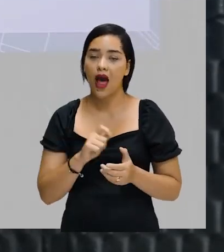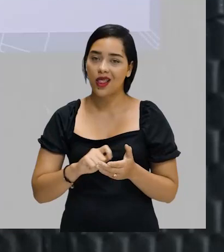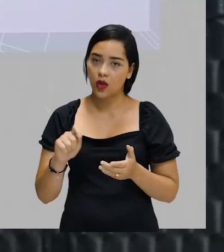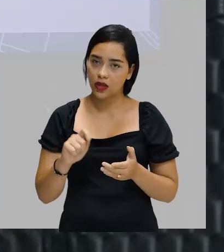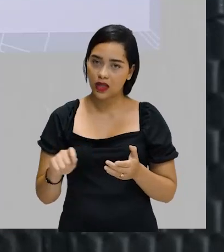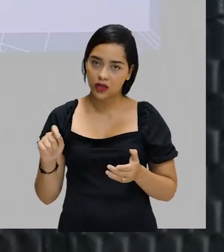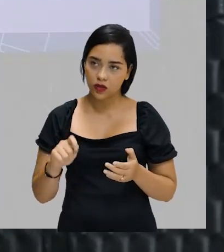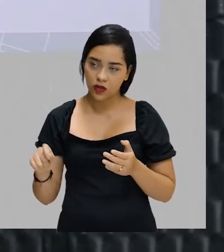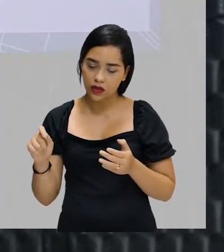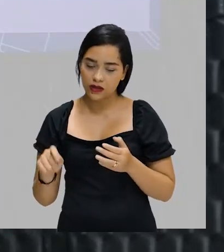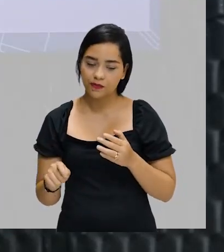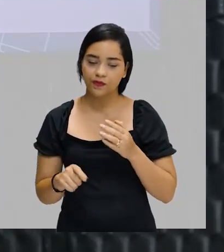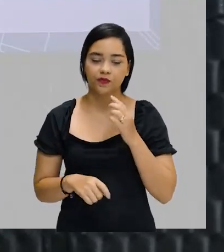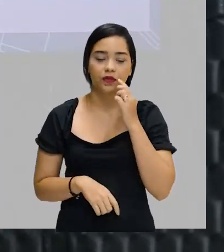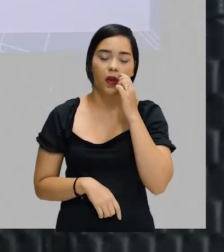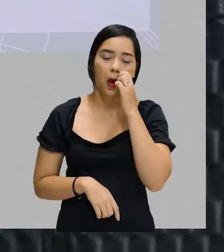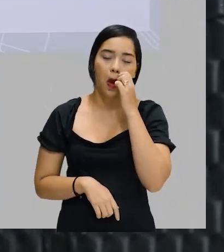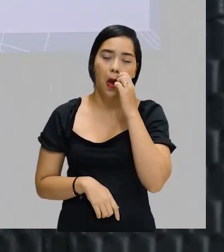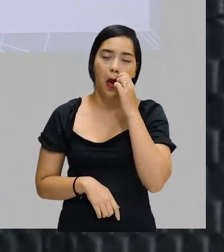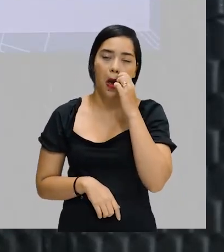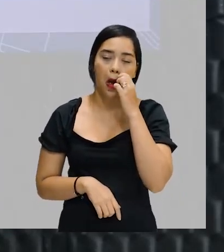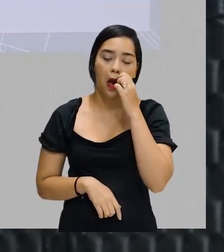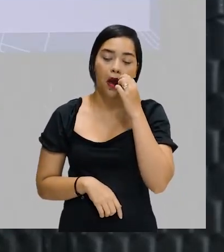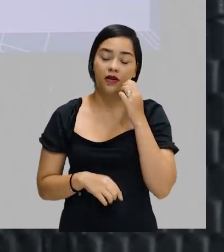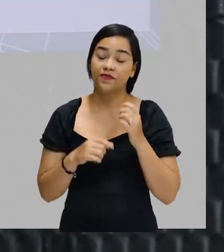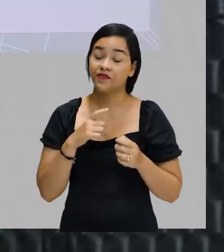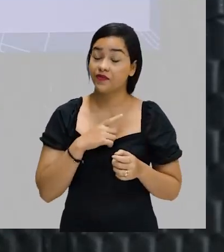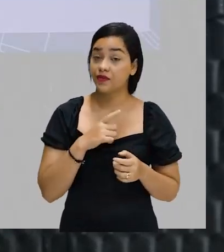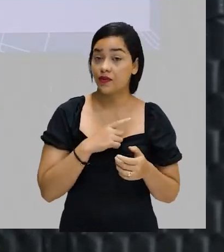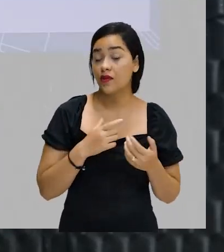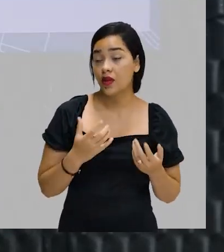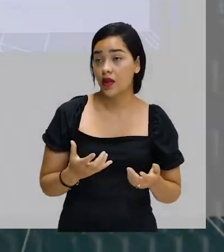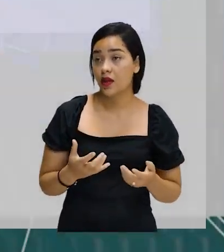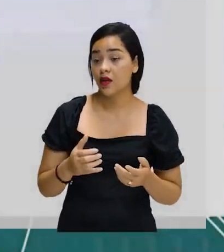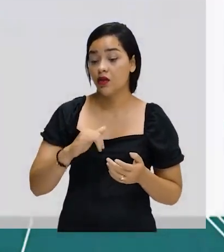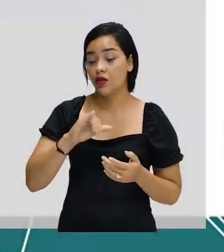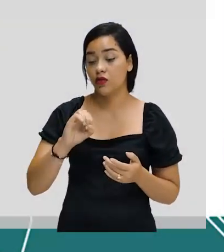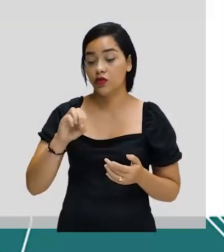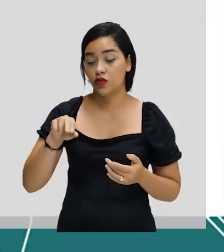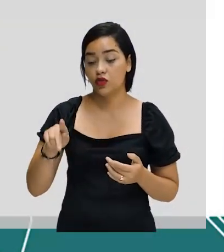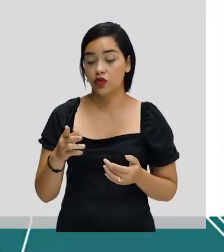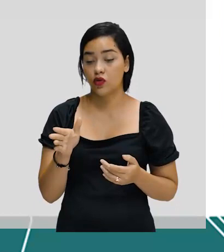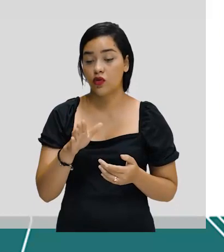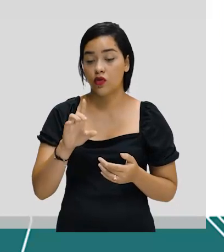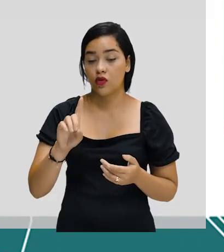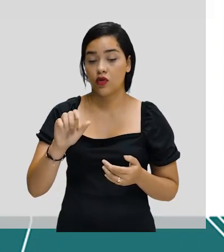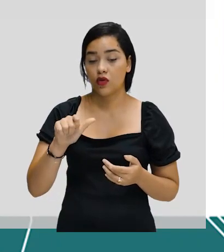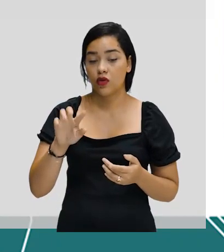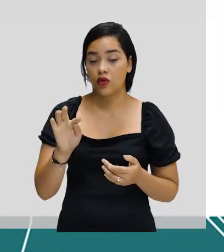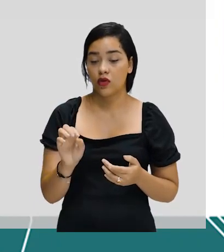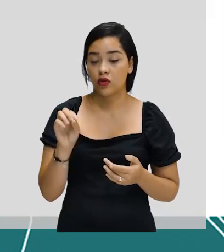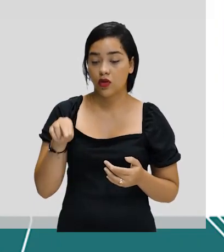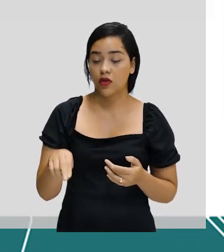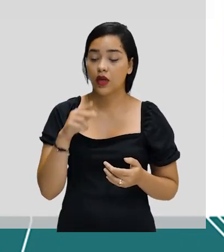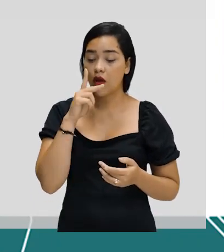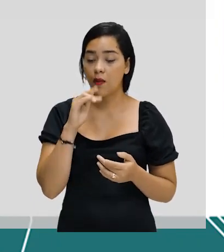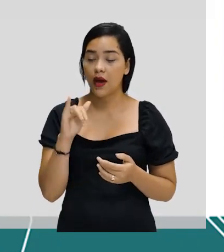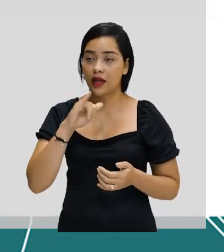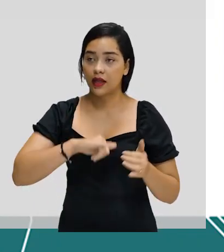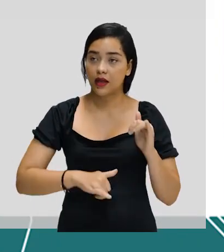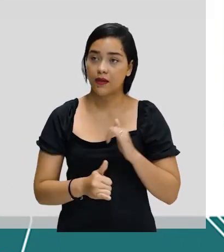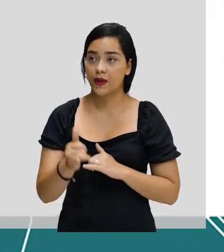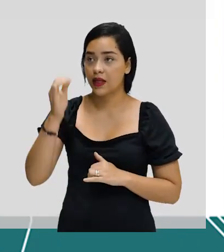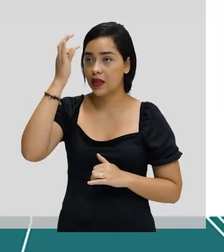mil anotações. Ok? Um pouquinho sobre o John Dalton, que é considerado o pai da